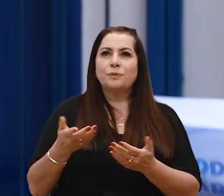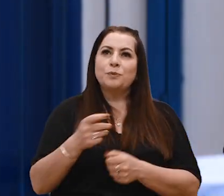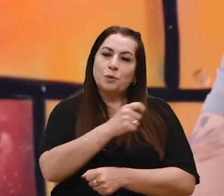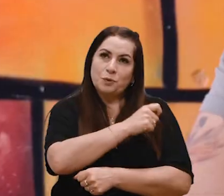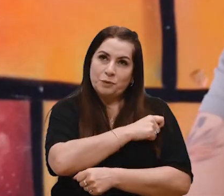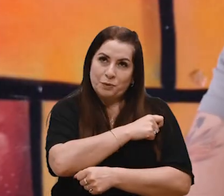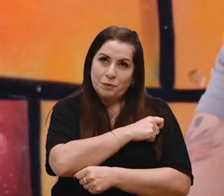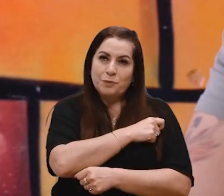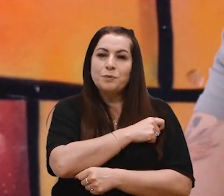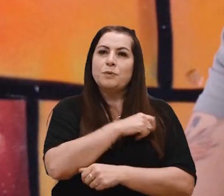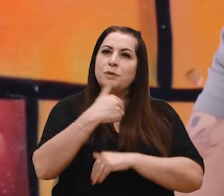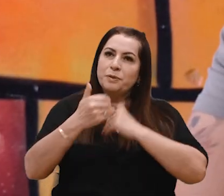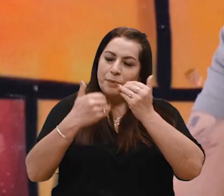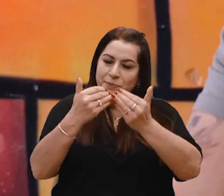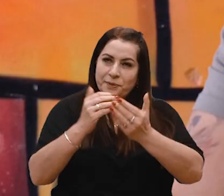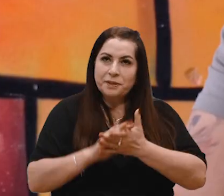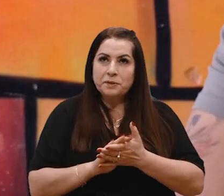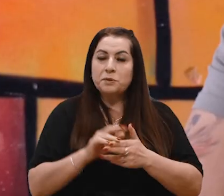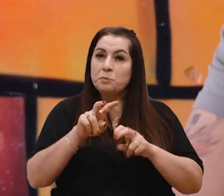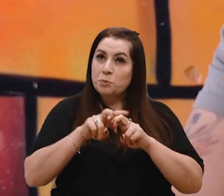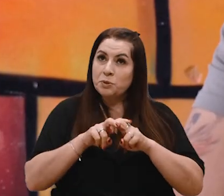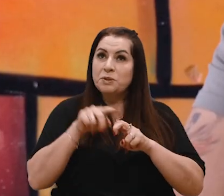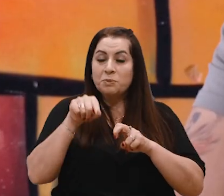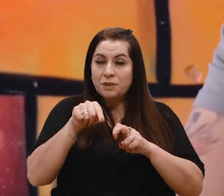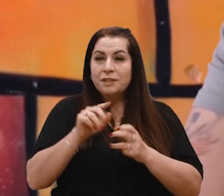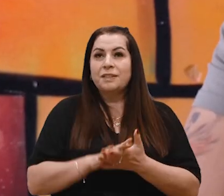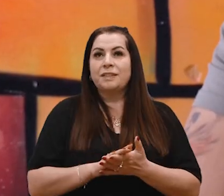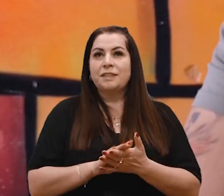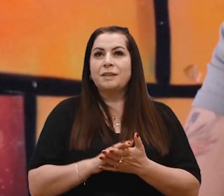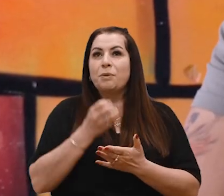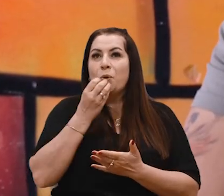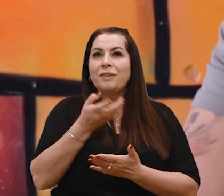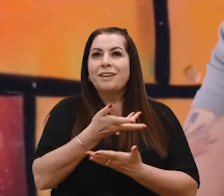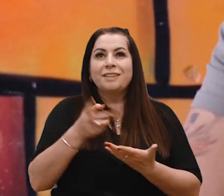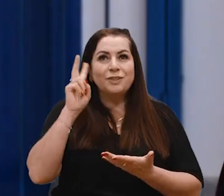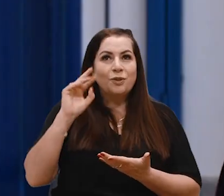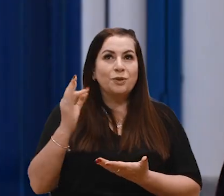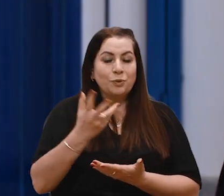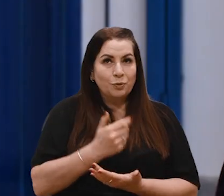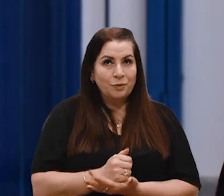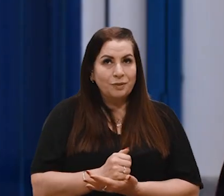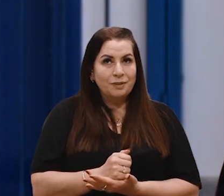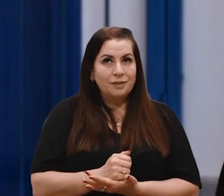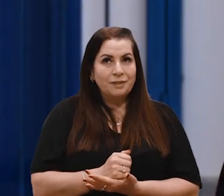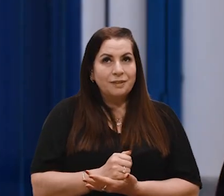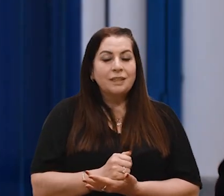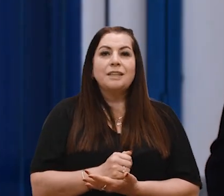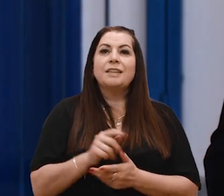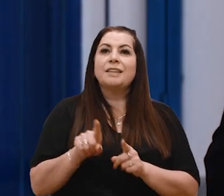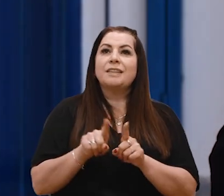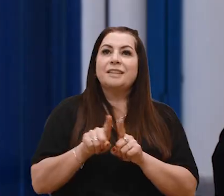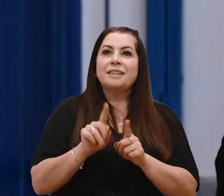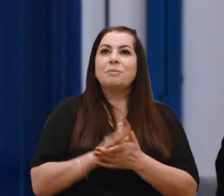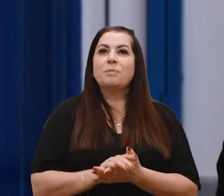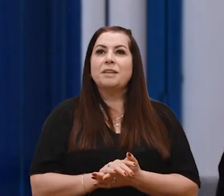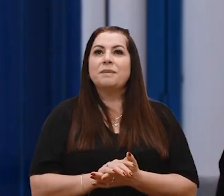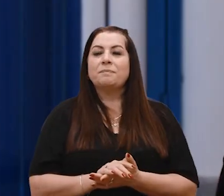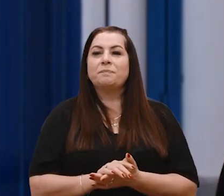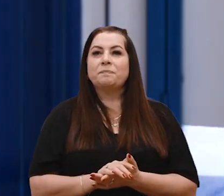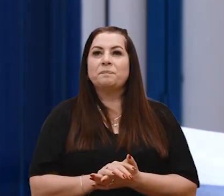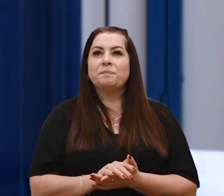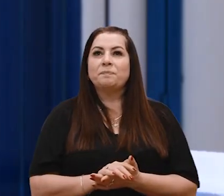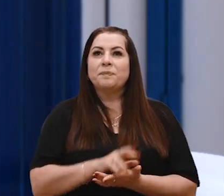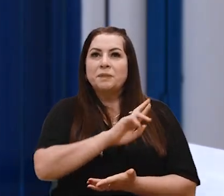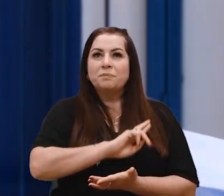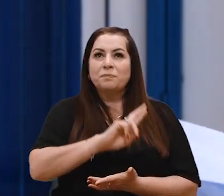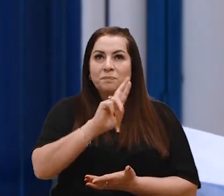acompanhou então o nosso estudante nesse processo. Por isso estamos aqui para contar essa história toda. E o nosso